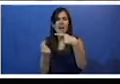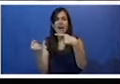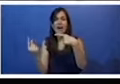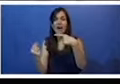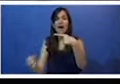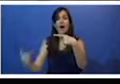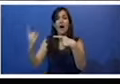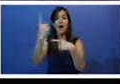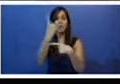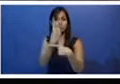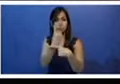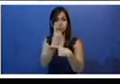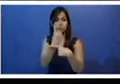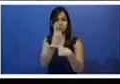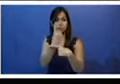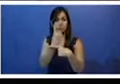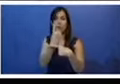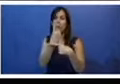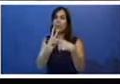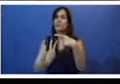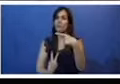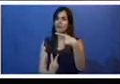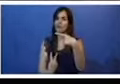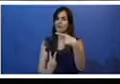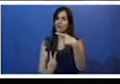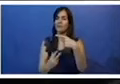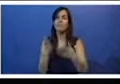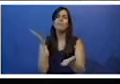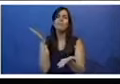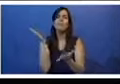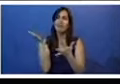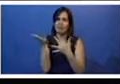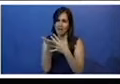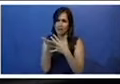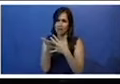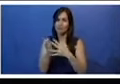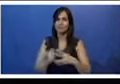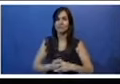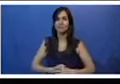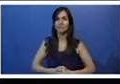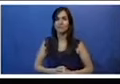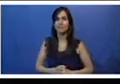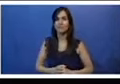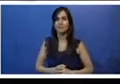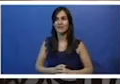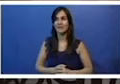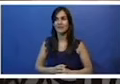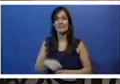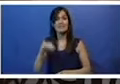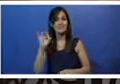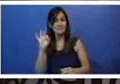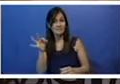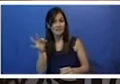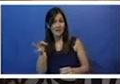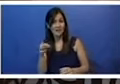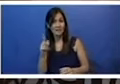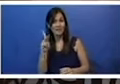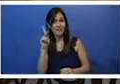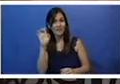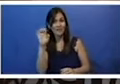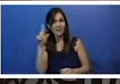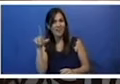parte então ó 1 meio metade certo certo Késia certo